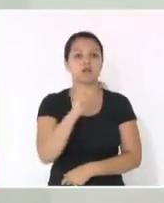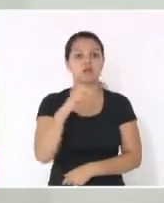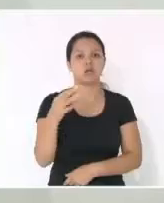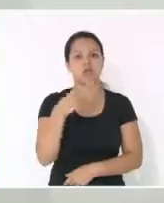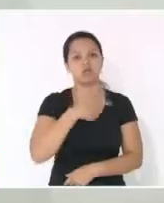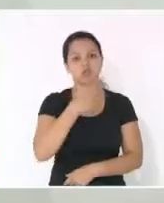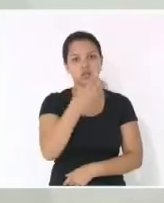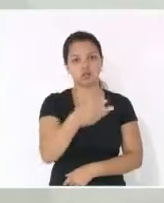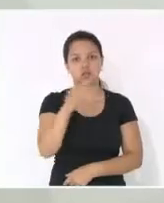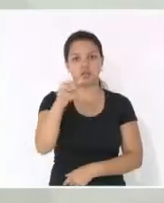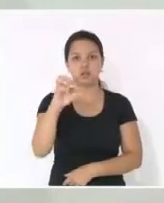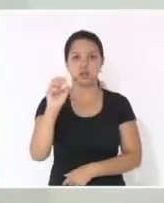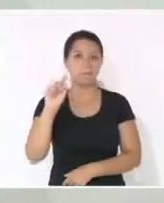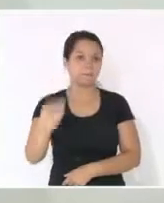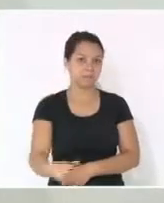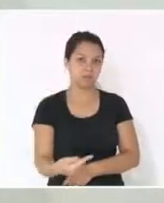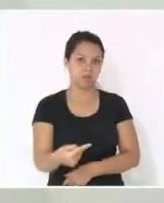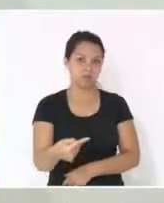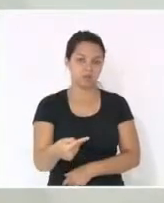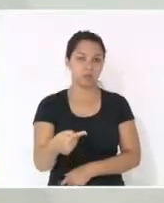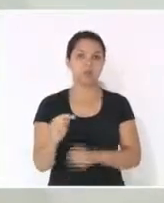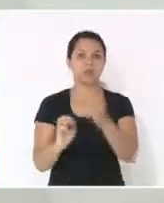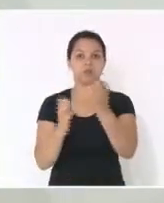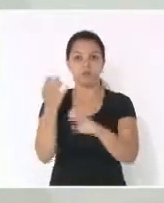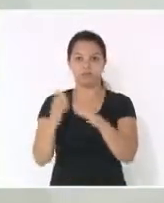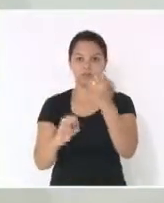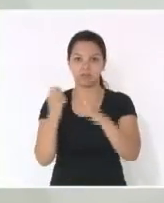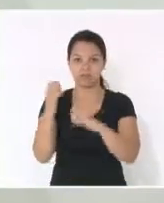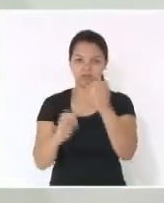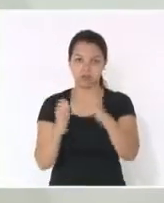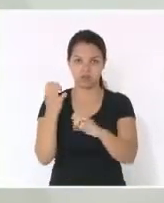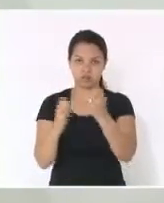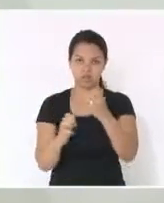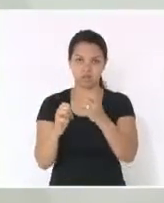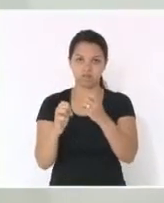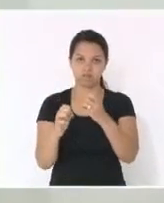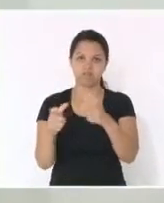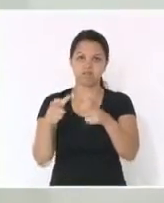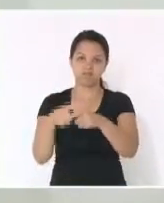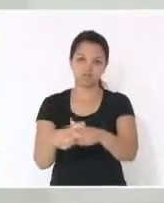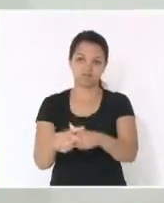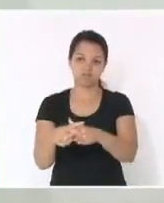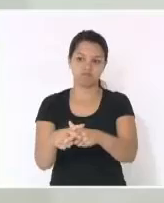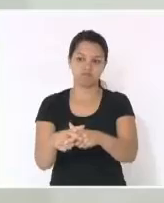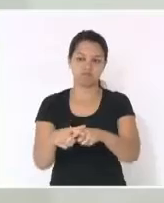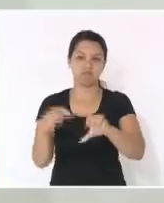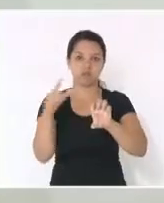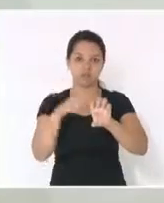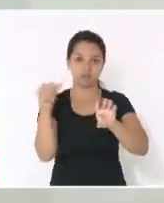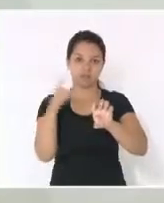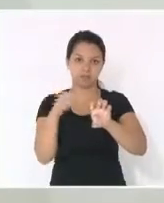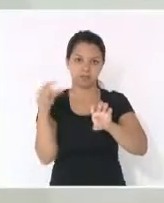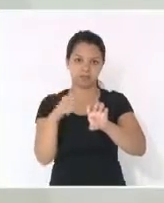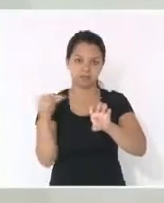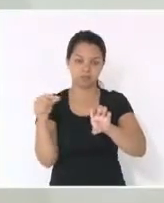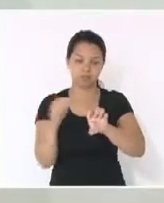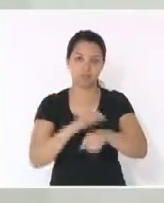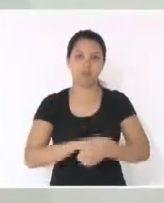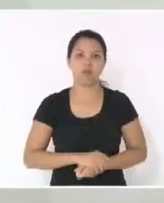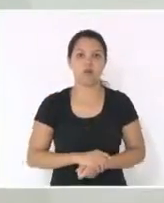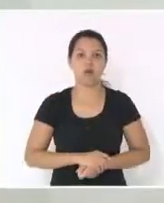individuais e podemos ampliar isso talvez dobrar esse número mas mesmo uma pessoa que trabalha sozinha